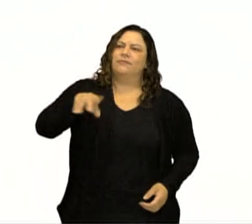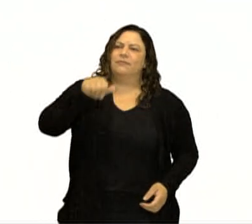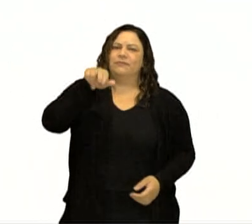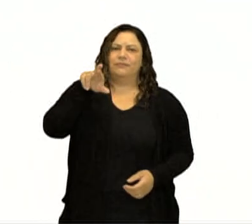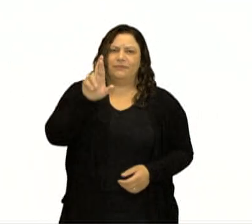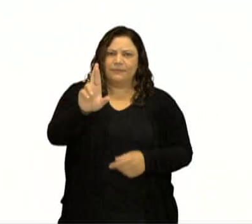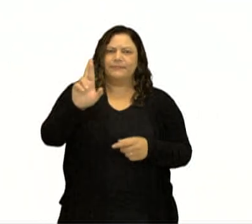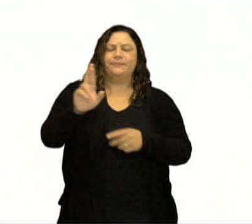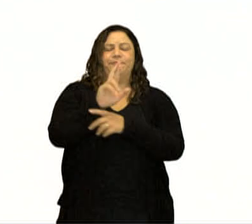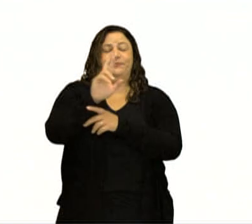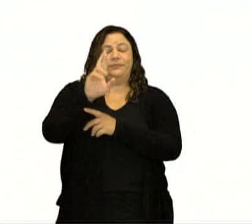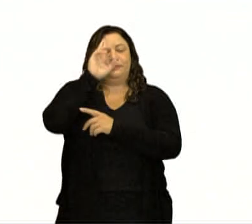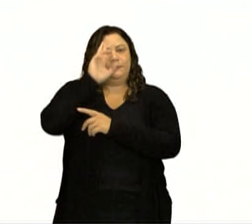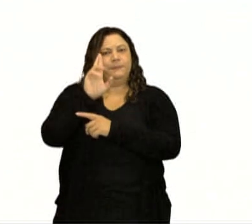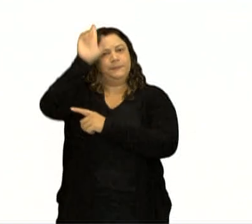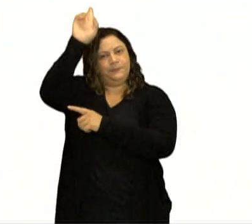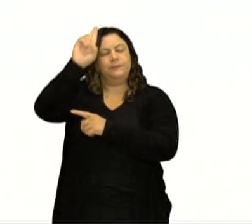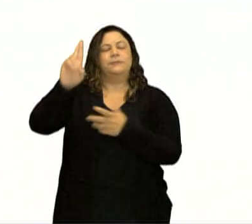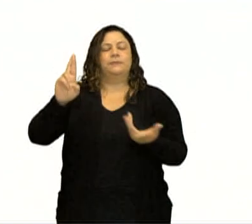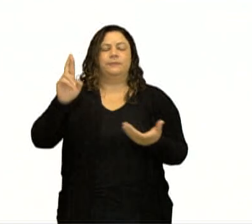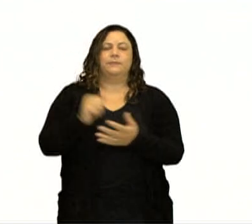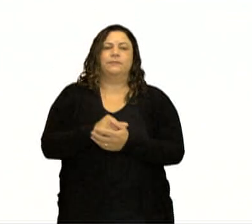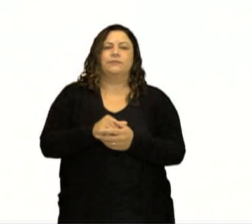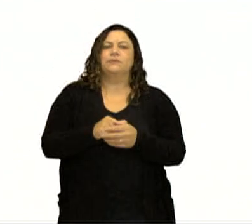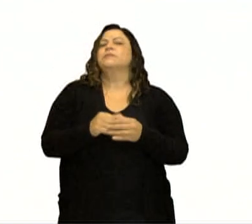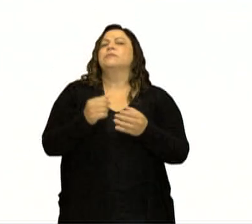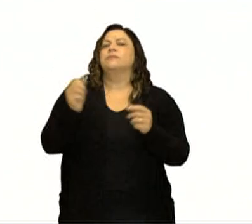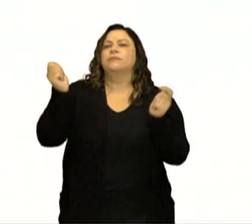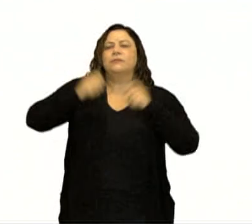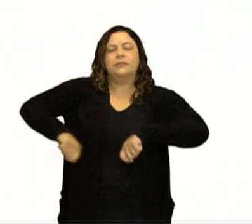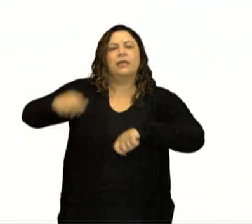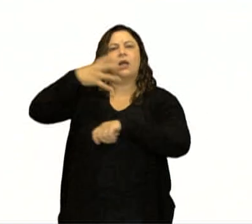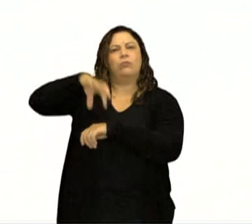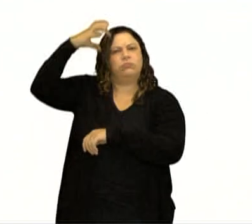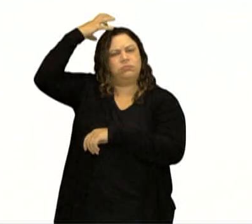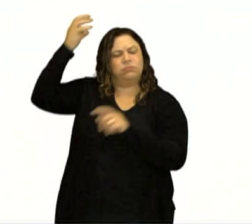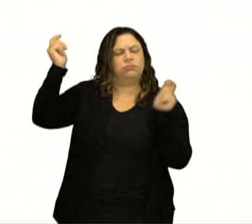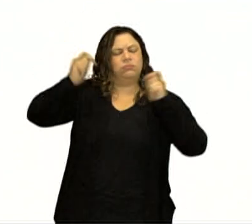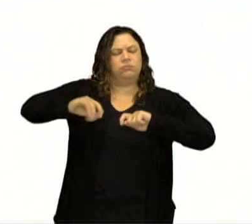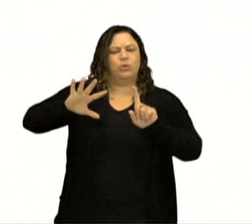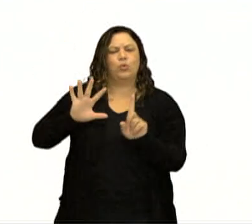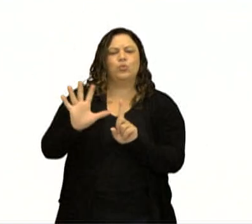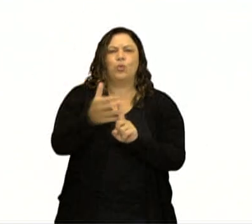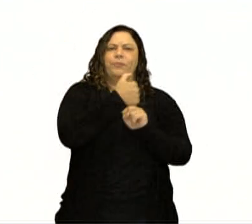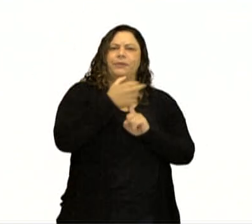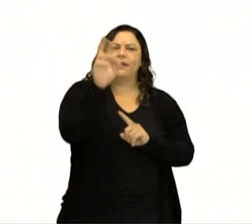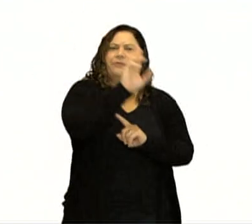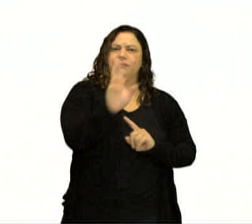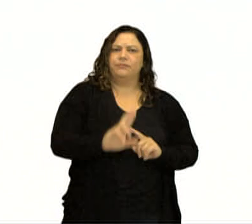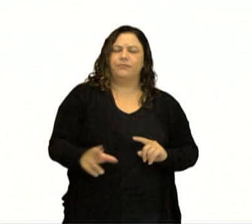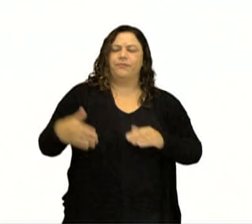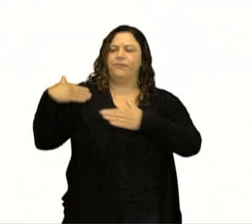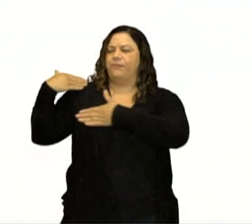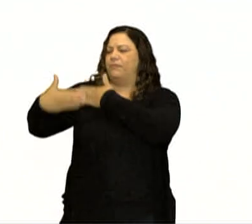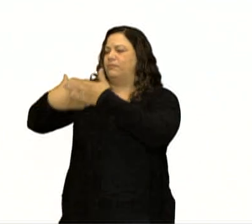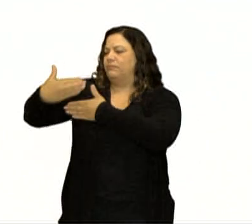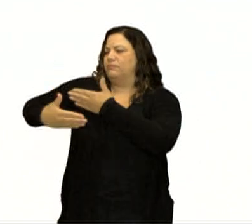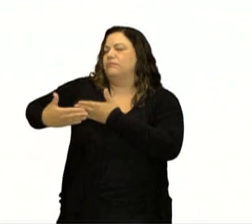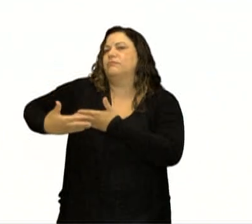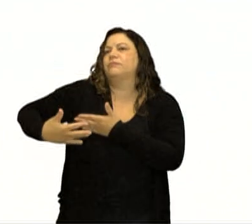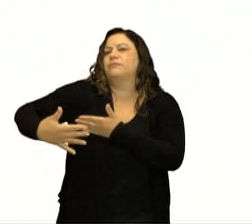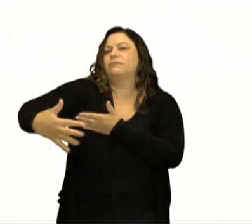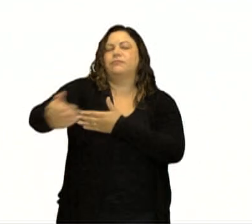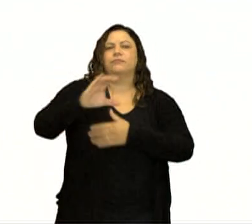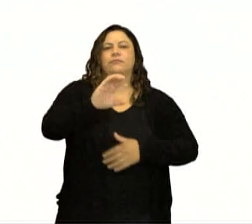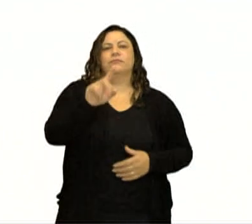grande líder, o monarca, ele dominava a Rússia. Essa linhagem de czares dentro da